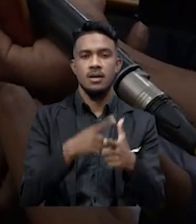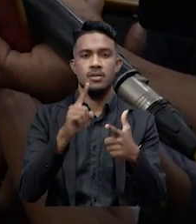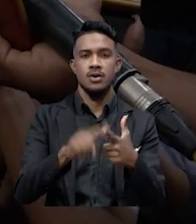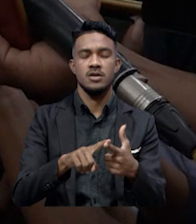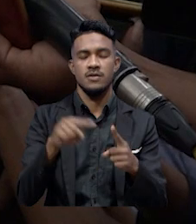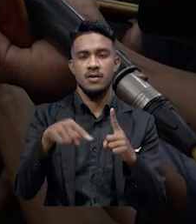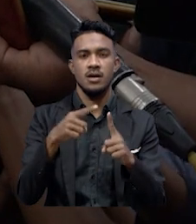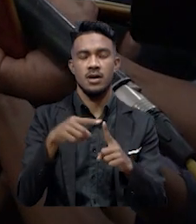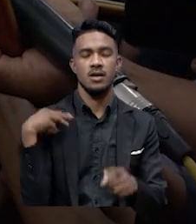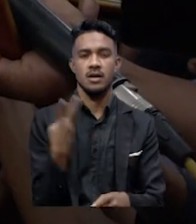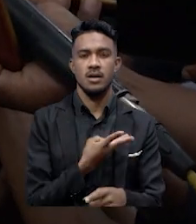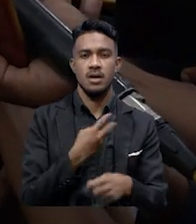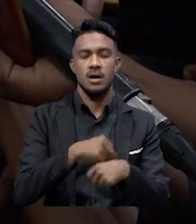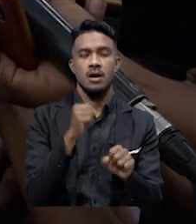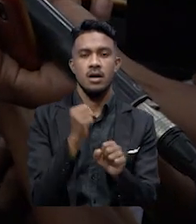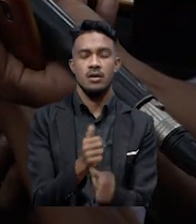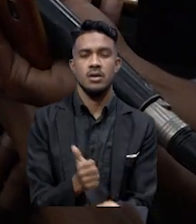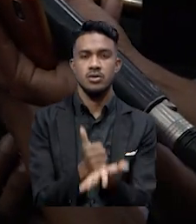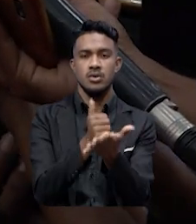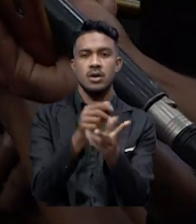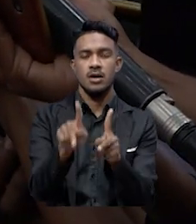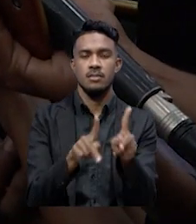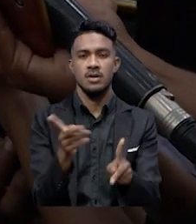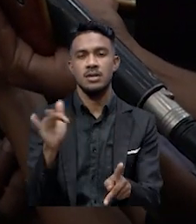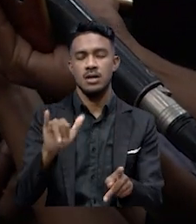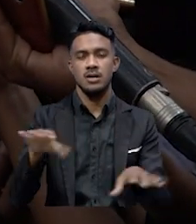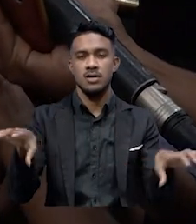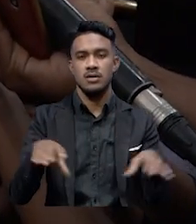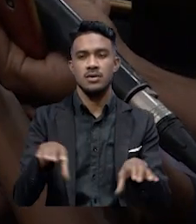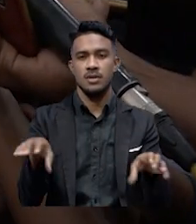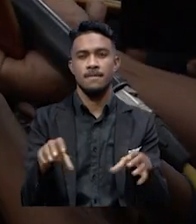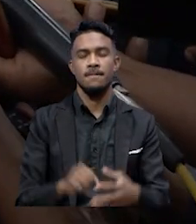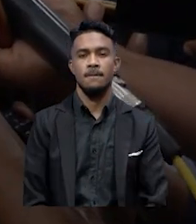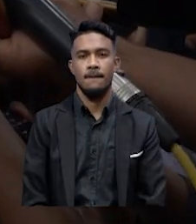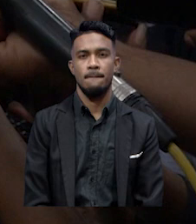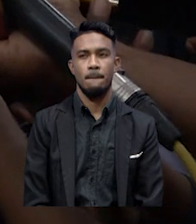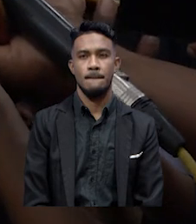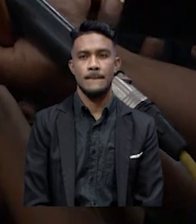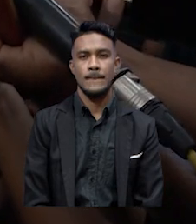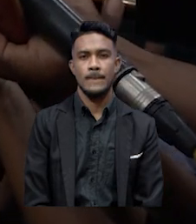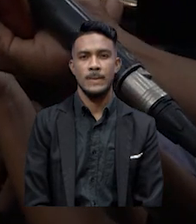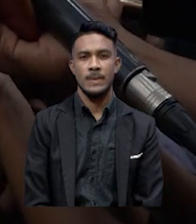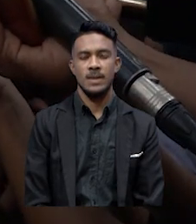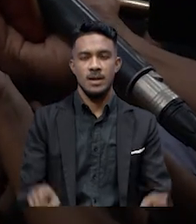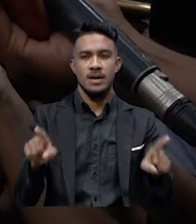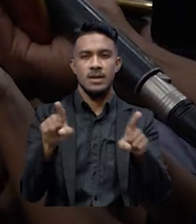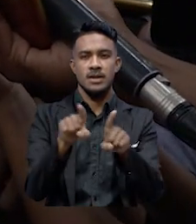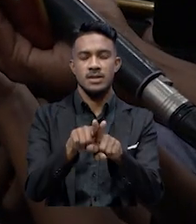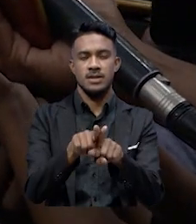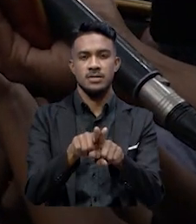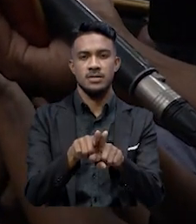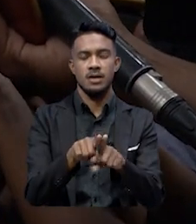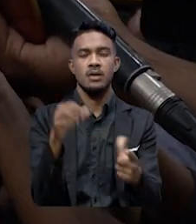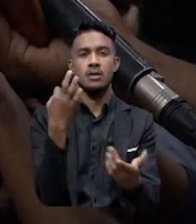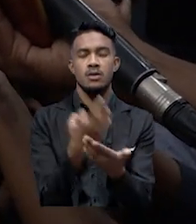o fundo social para apoio é Mazarné, feito Mazarné, trabalhador doméstico, né? Anexamos